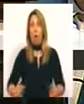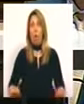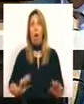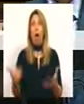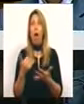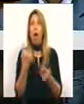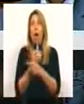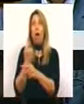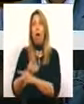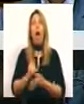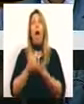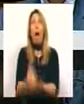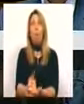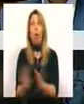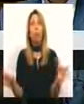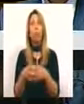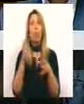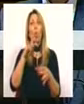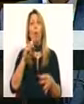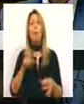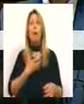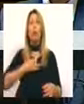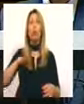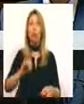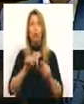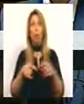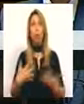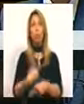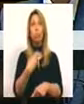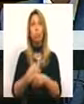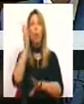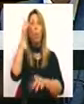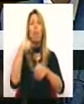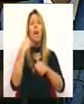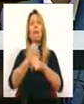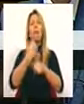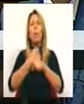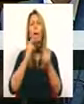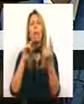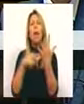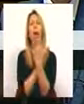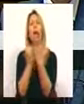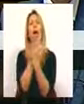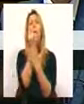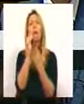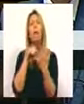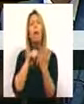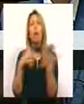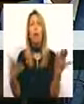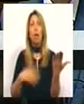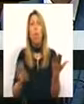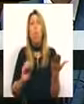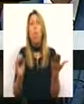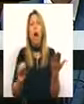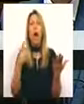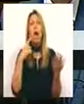dos comandos. Hoje em dia os bombeiros ainda trabalham em cartas topográficas de papel, não têm meios de georreferenciação dos meios que estão no terreno.